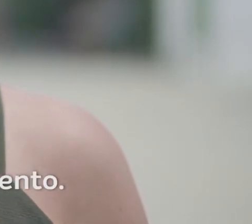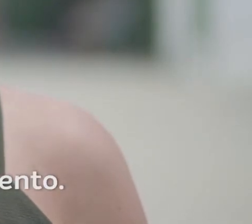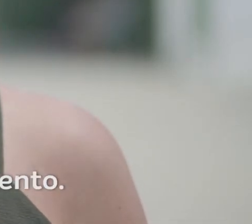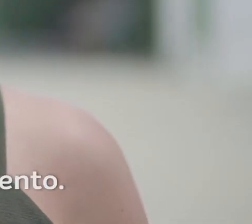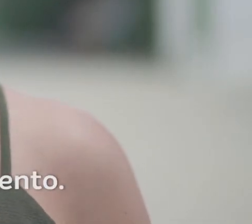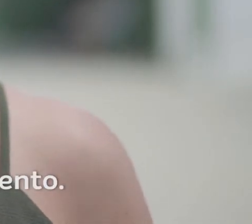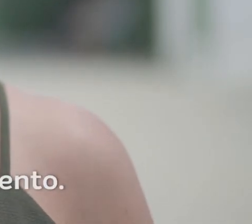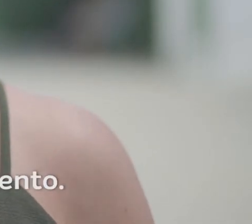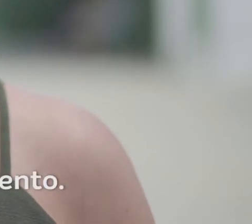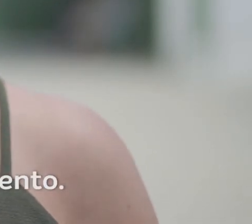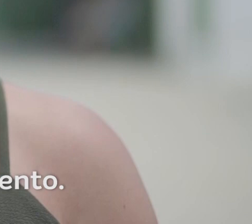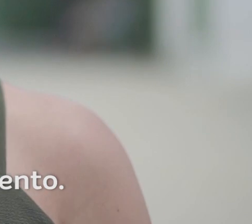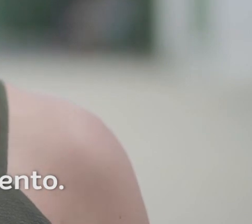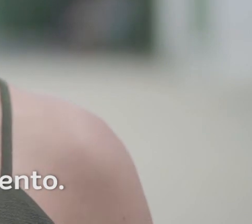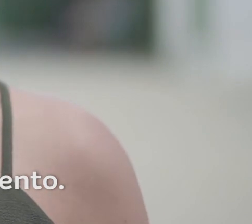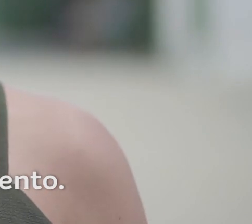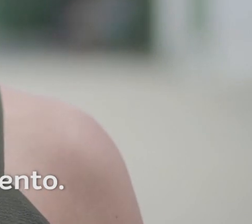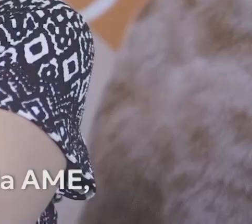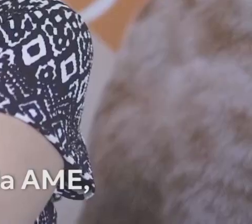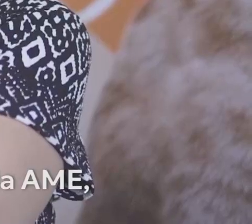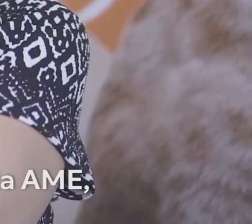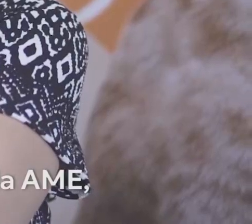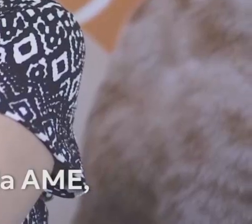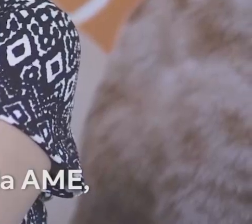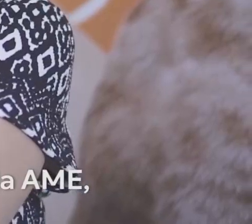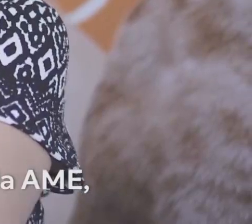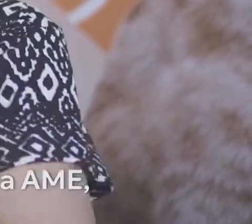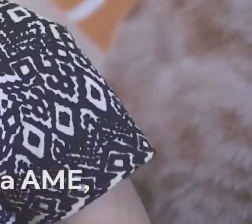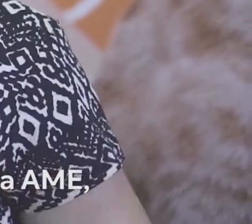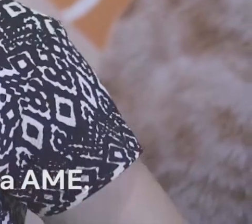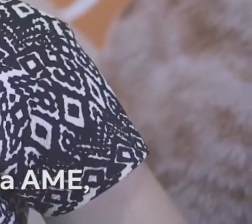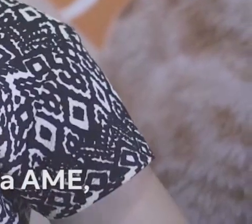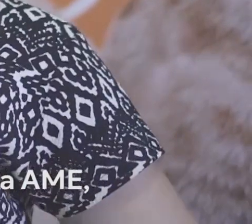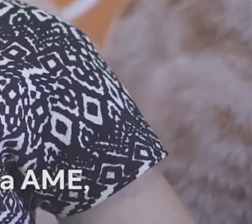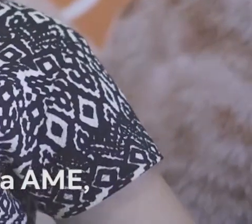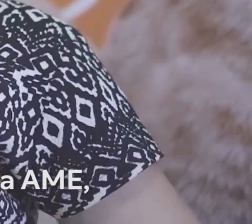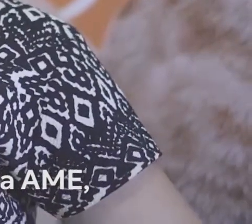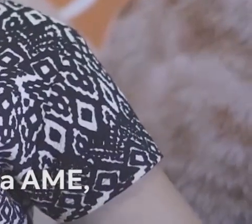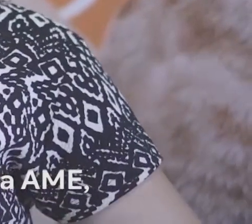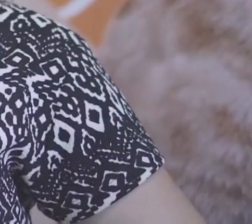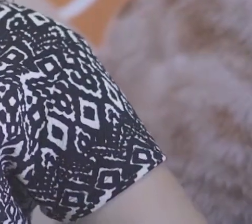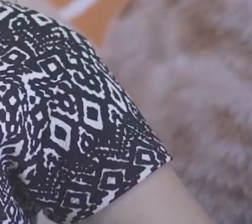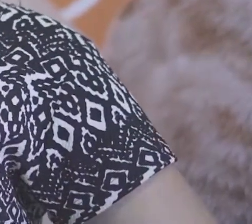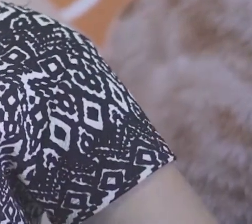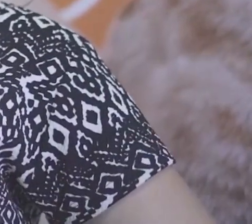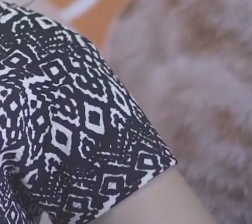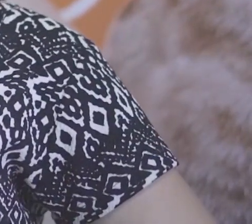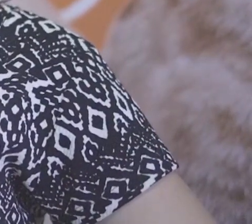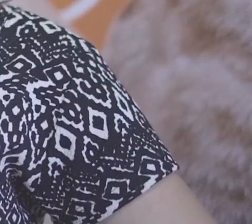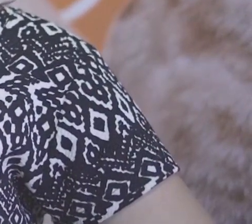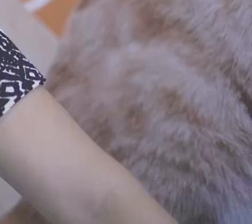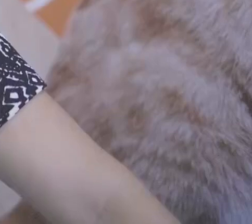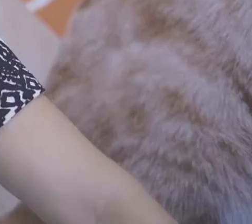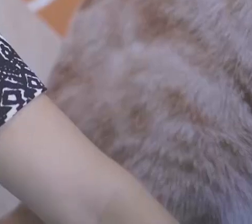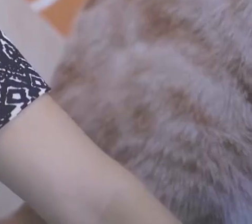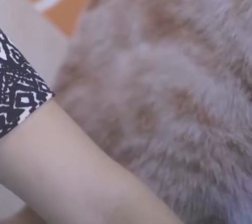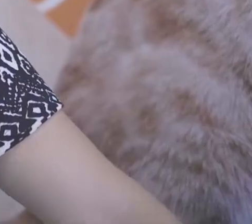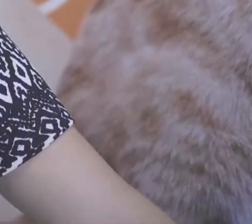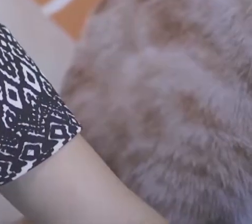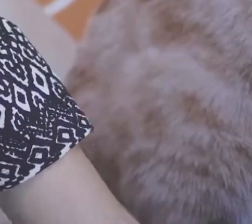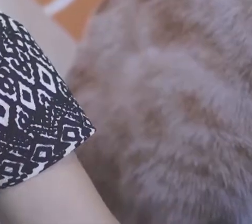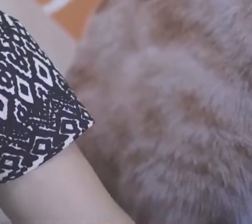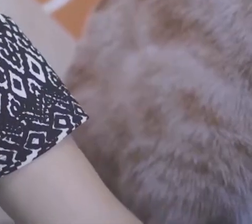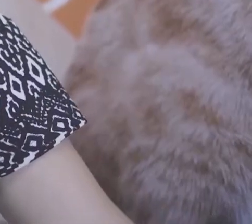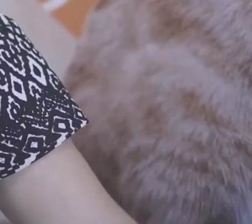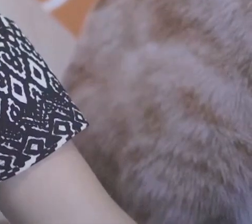o usuário chegando, a gente faz o atendimento. A gente tem tido um grande apoio da parte da AME, senão ficava inviável.